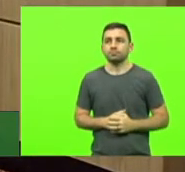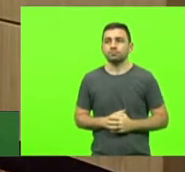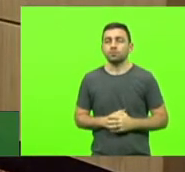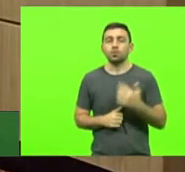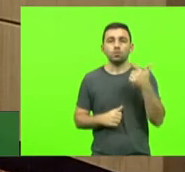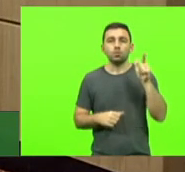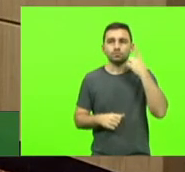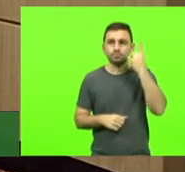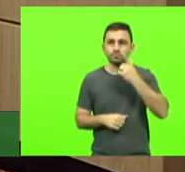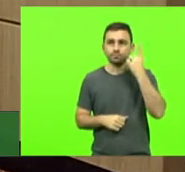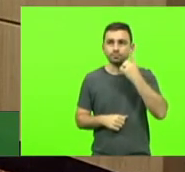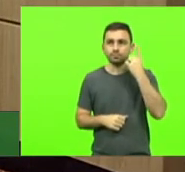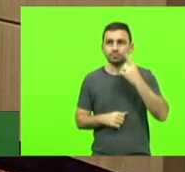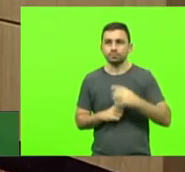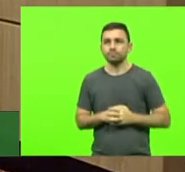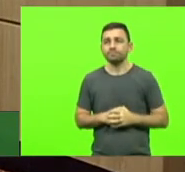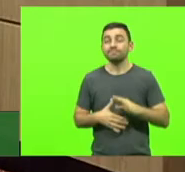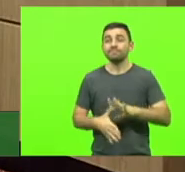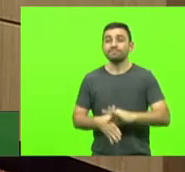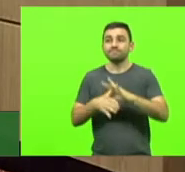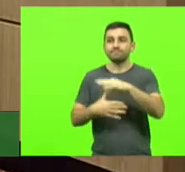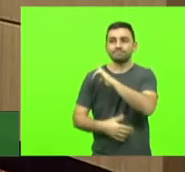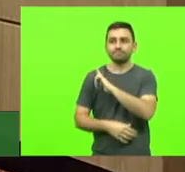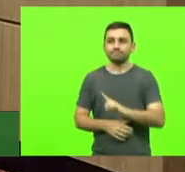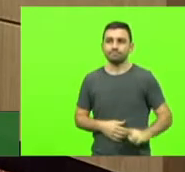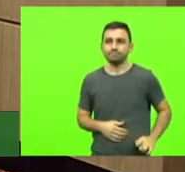Próximo deputado, grande líder do governo,